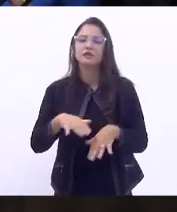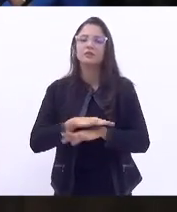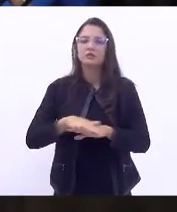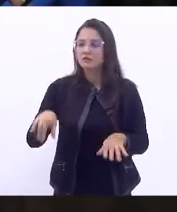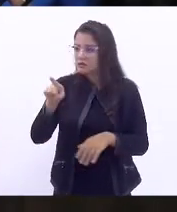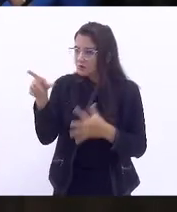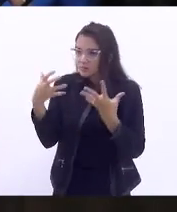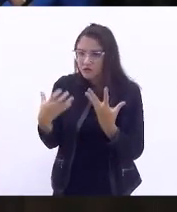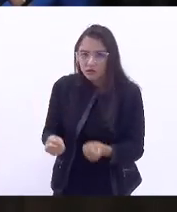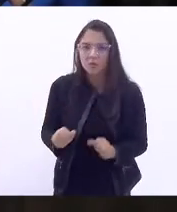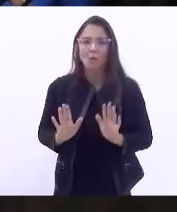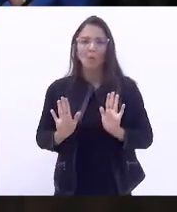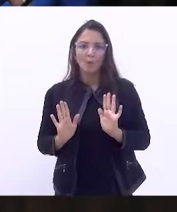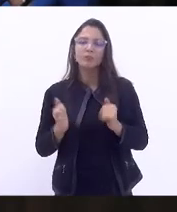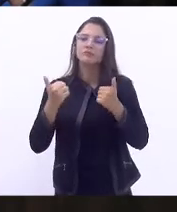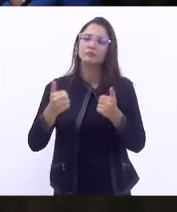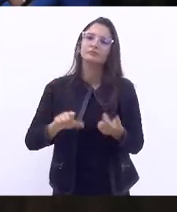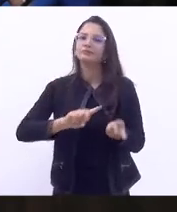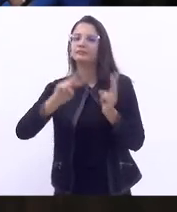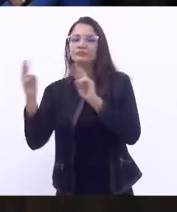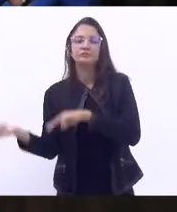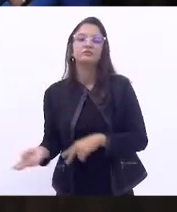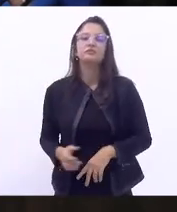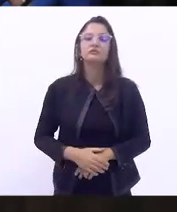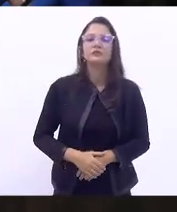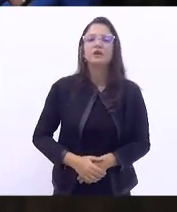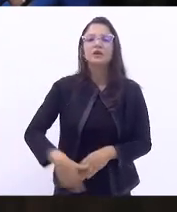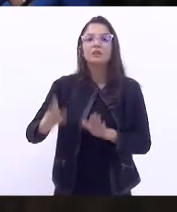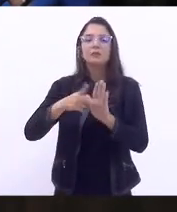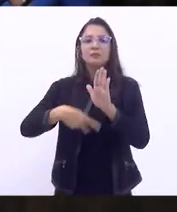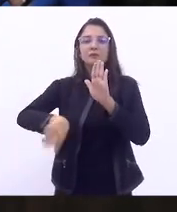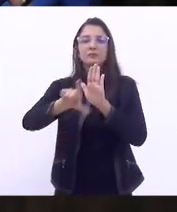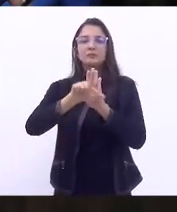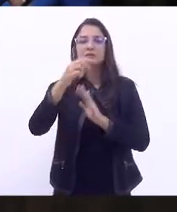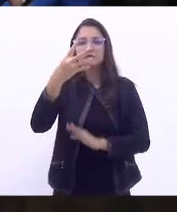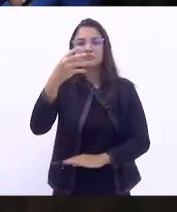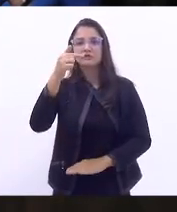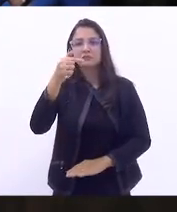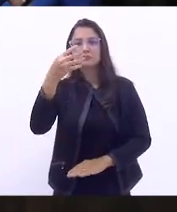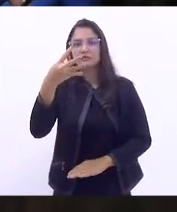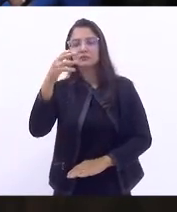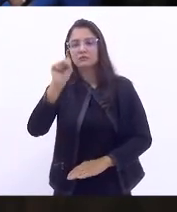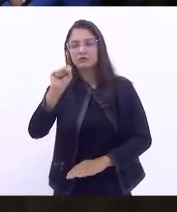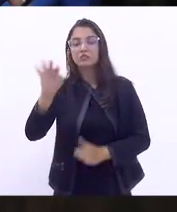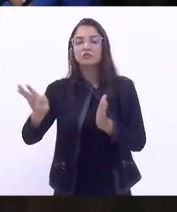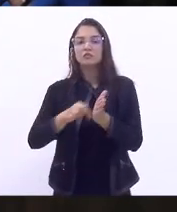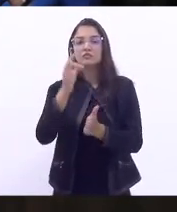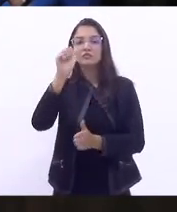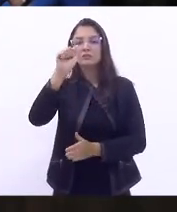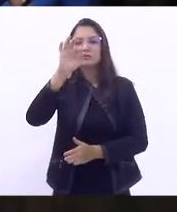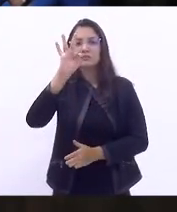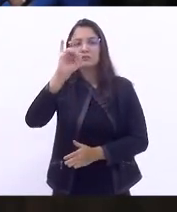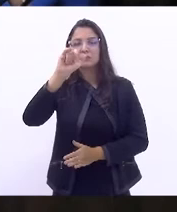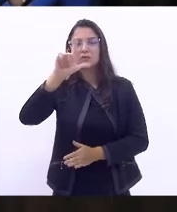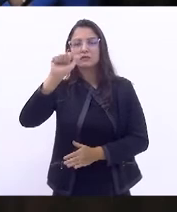estão aprovados, vai ao autógrafo. Projeto de lei 4748, de 21, de autoria do deputado Átila Nunes, que altera